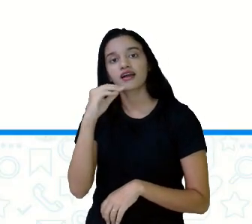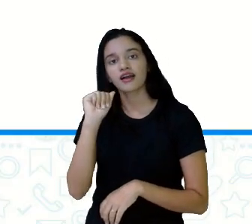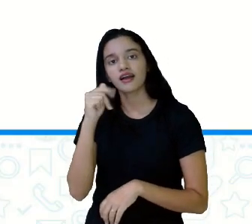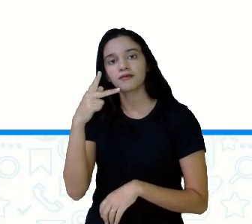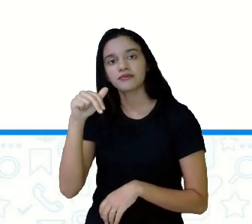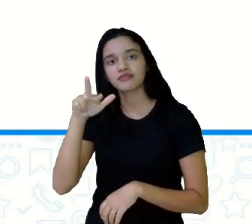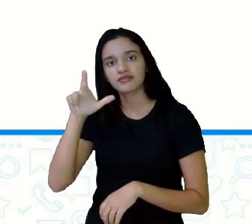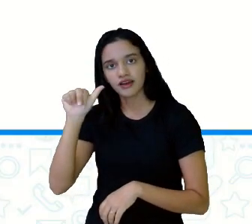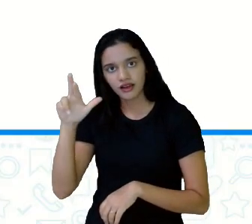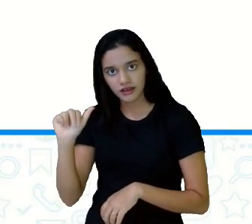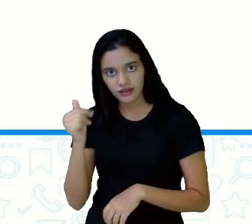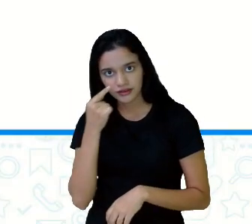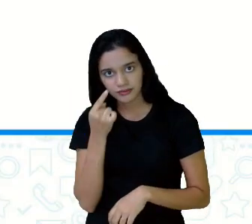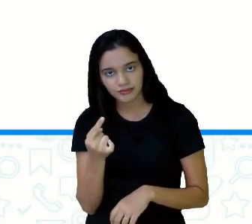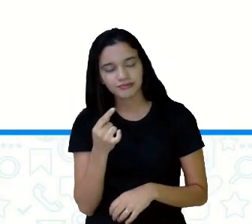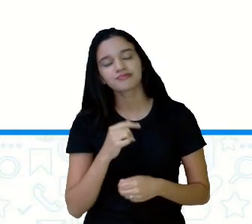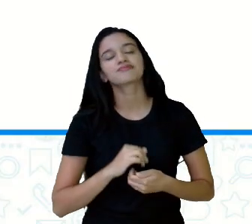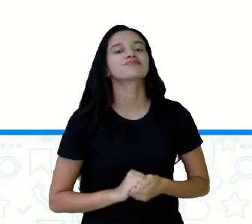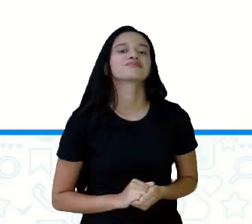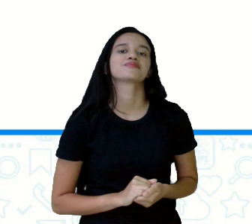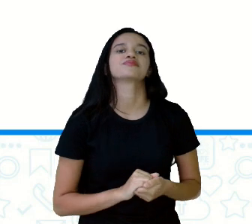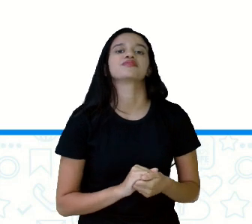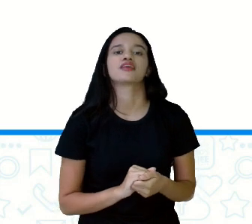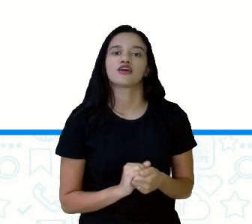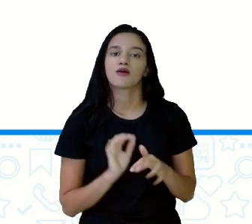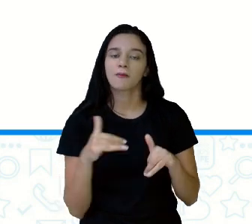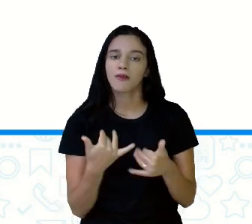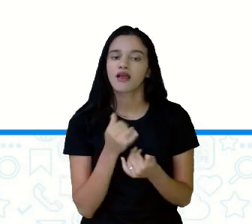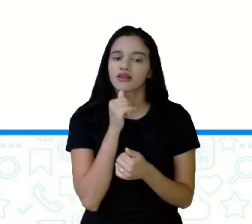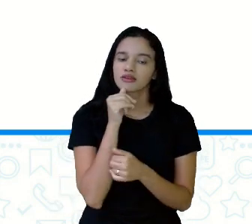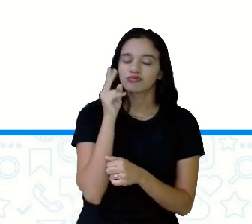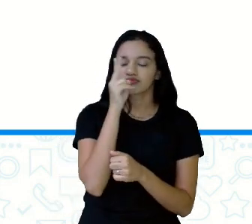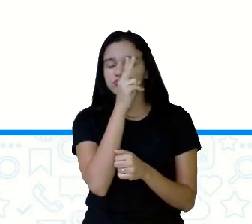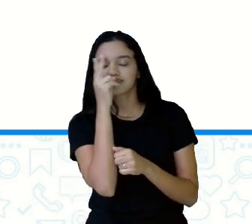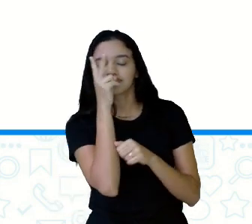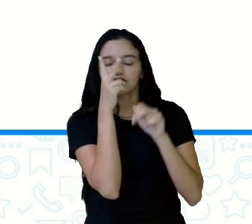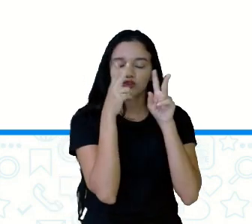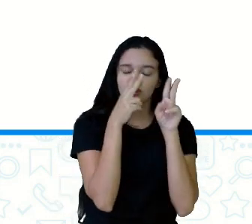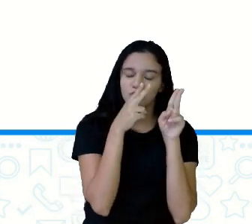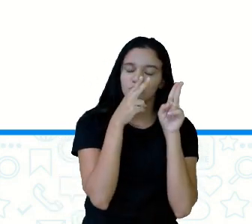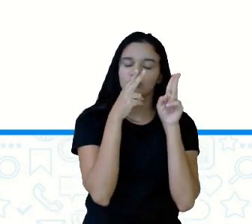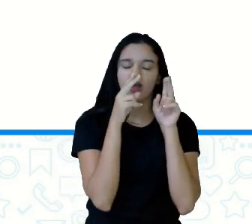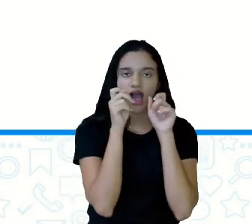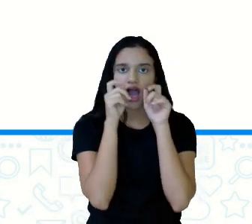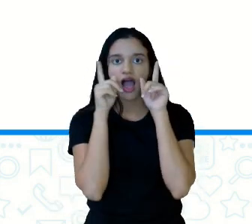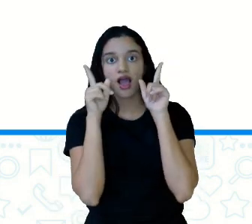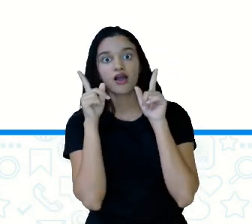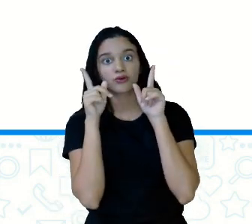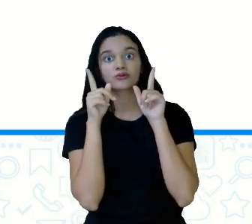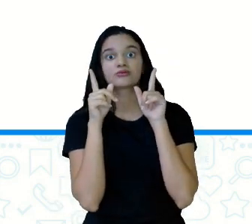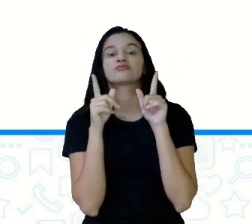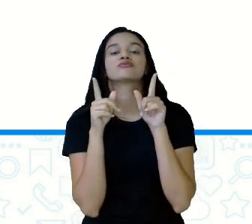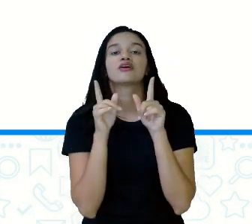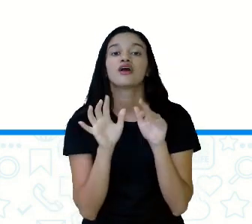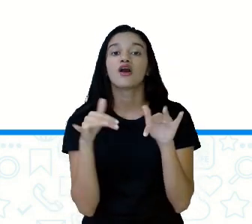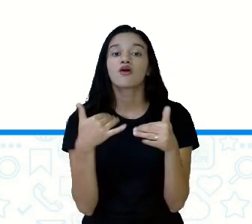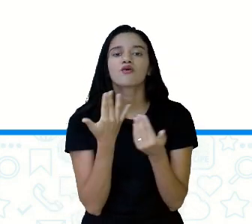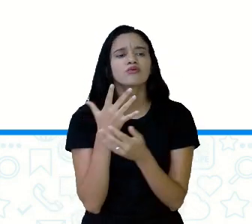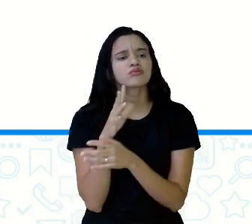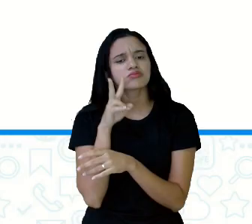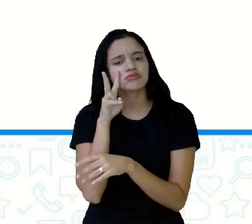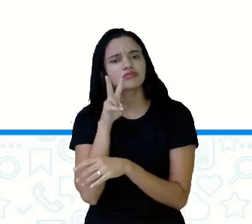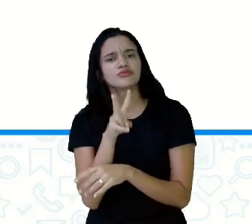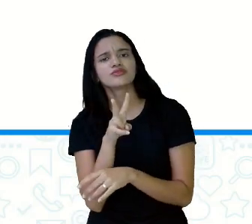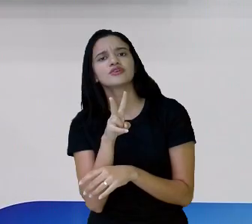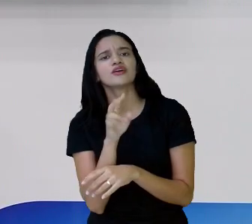Não precisa parar muito, é pequeno. Ó. Dona Capivara, ainda meio tonta de sono, acordou completamente quando ouviu o